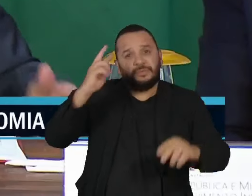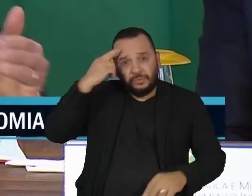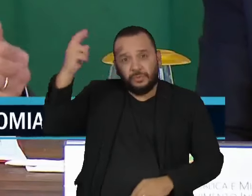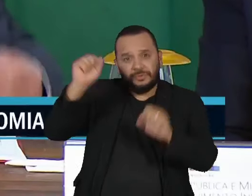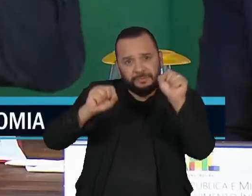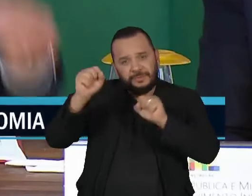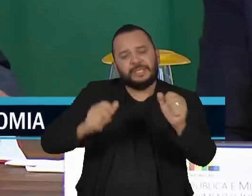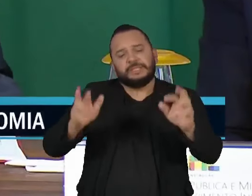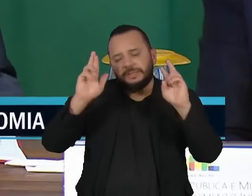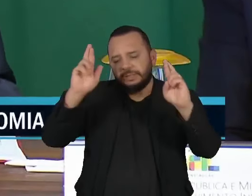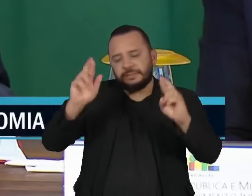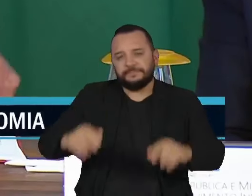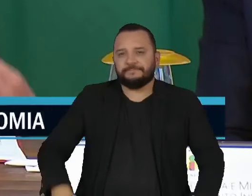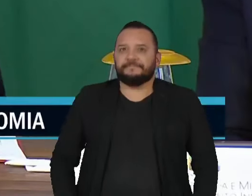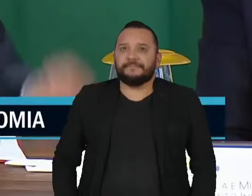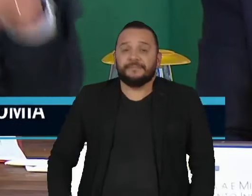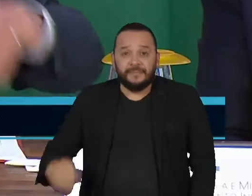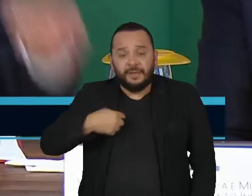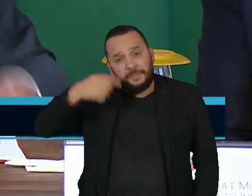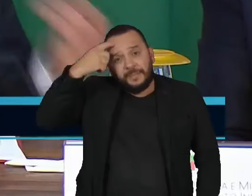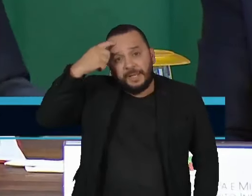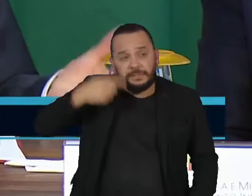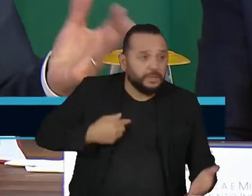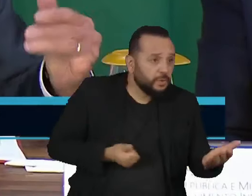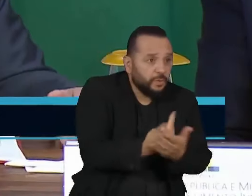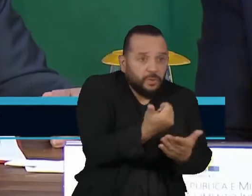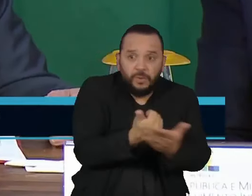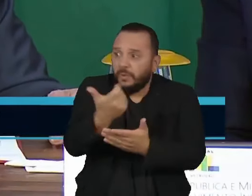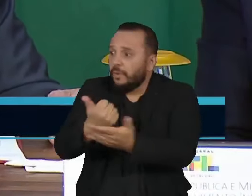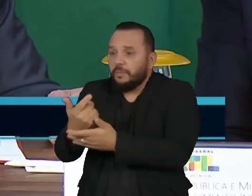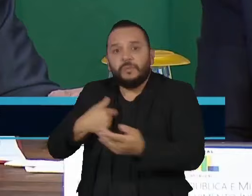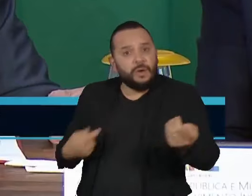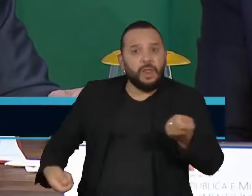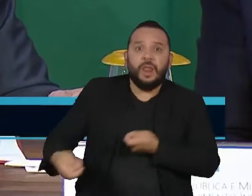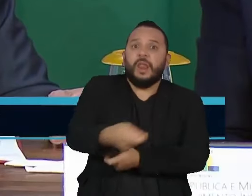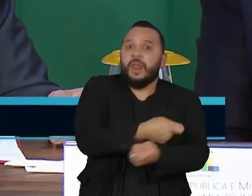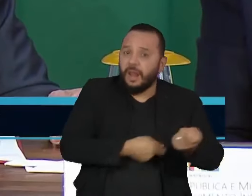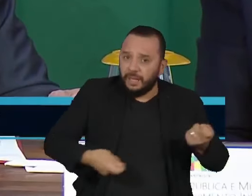E eu só penso em consumo porque não tem indústria se não tiver consumo.